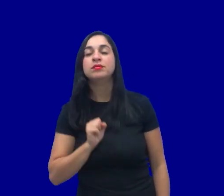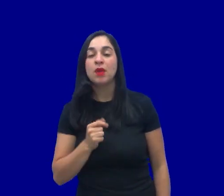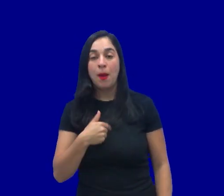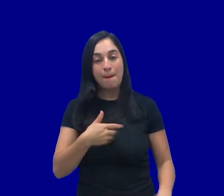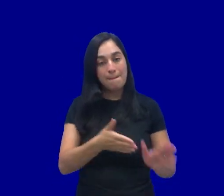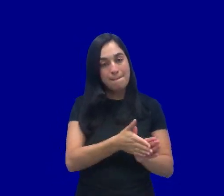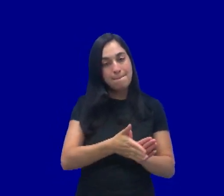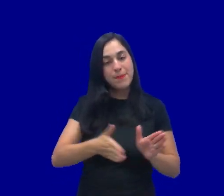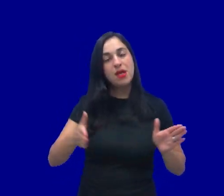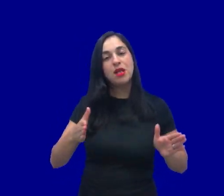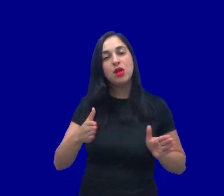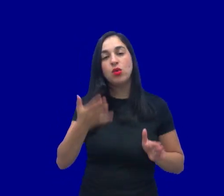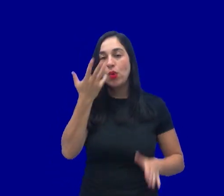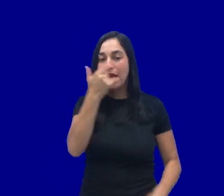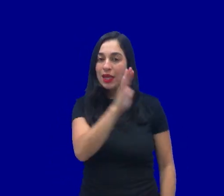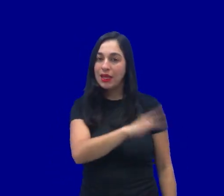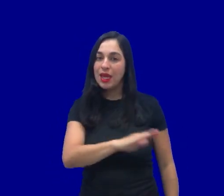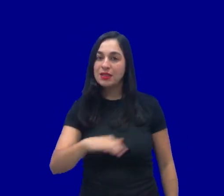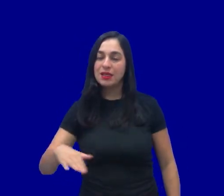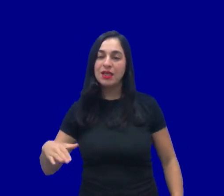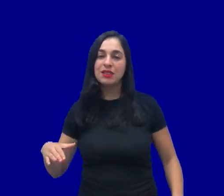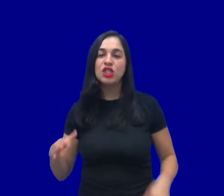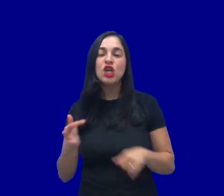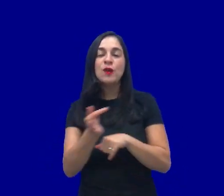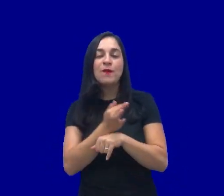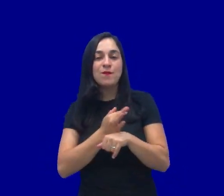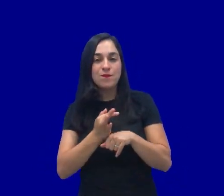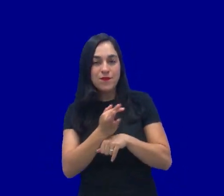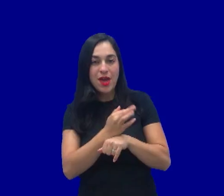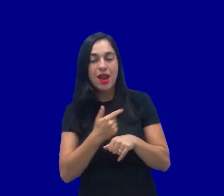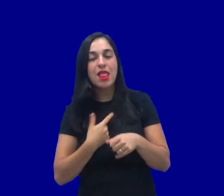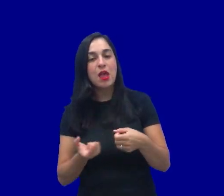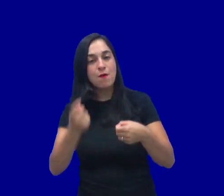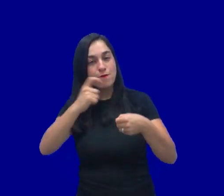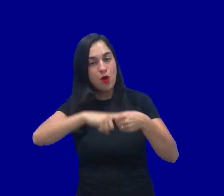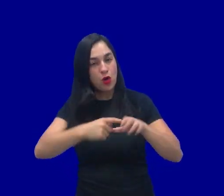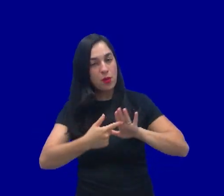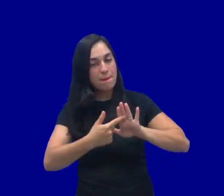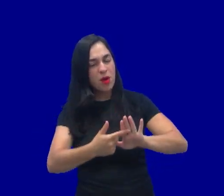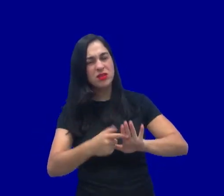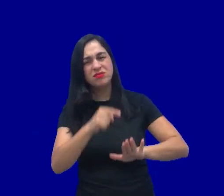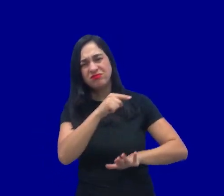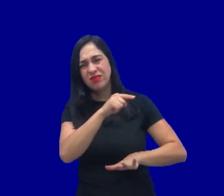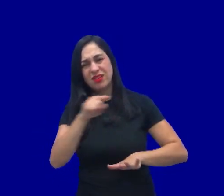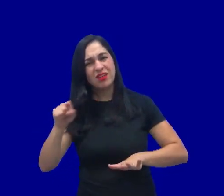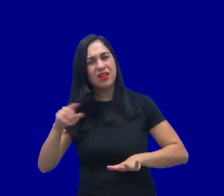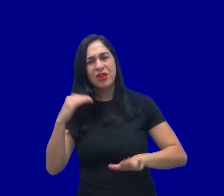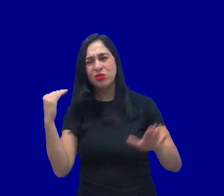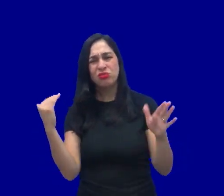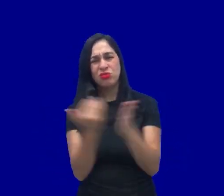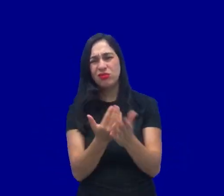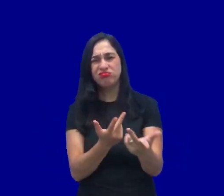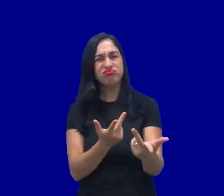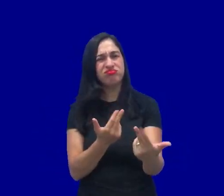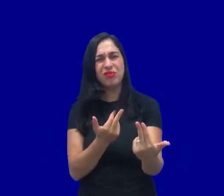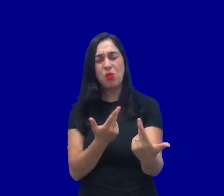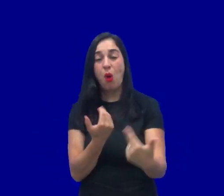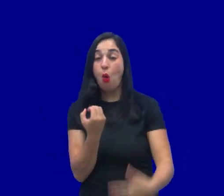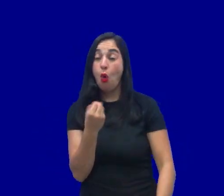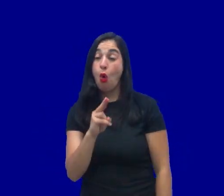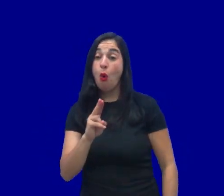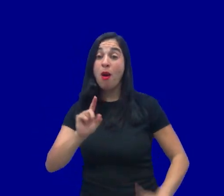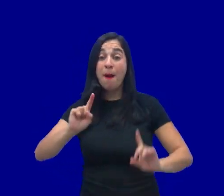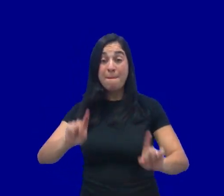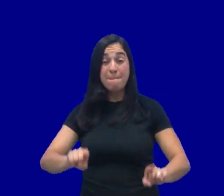das crianças. Eu tenho quase que certeza absoluta, vai estar do mesmo jeito ou pior. E isso ocorre porque há